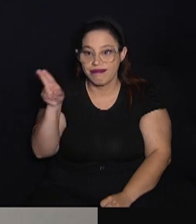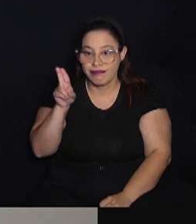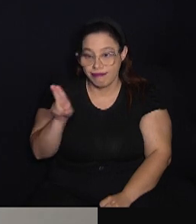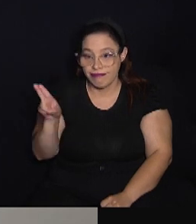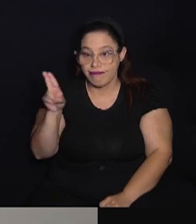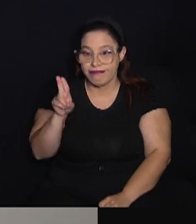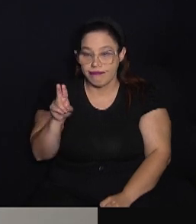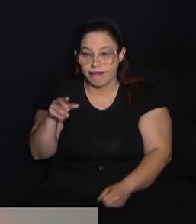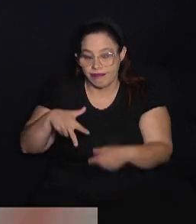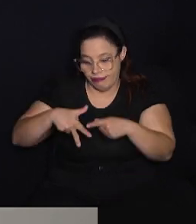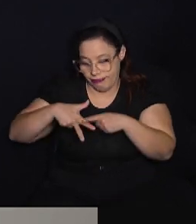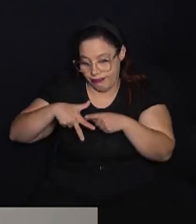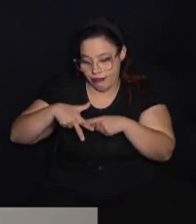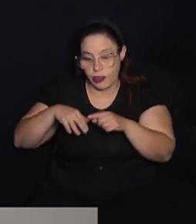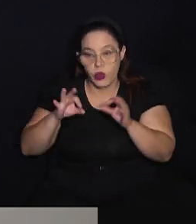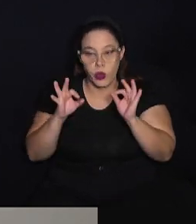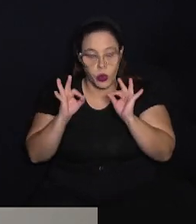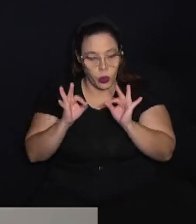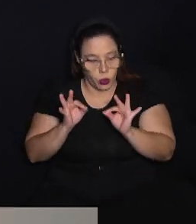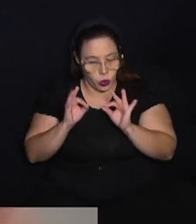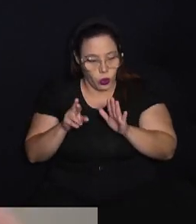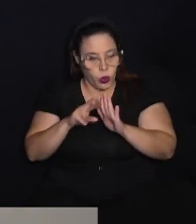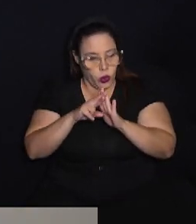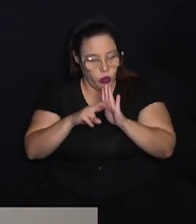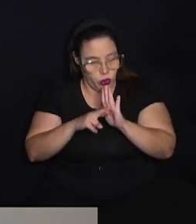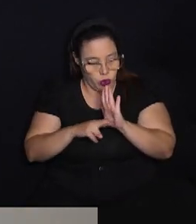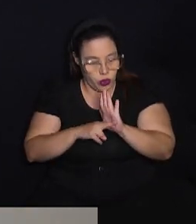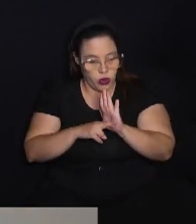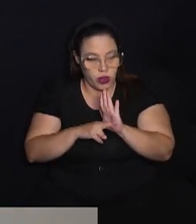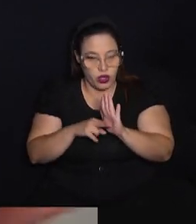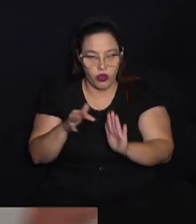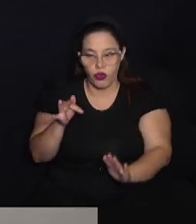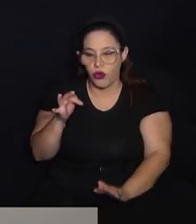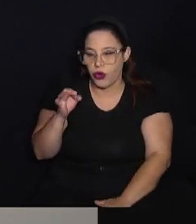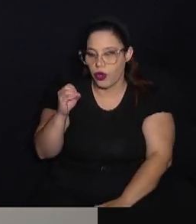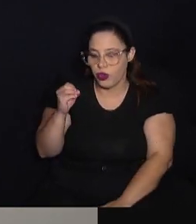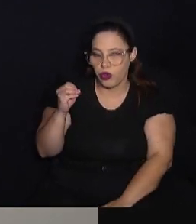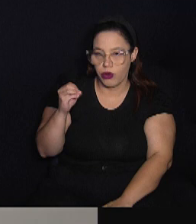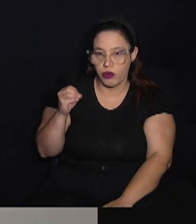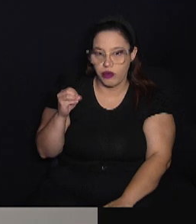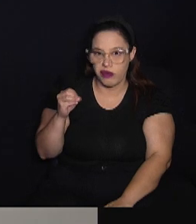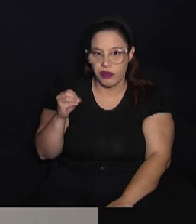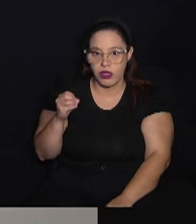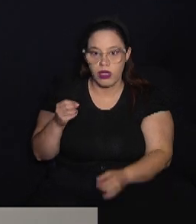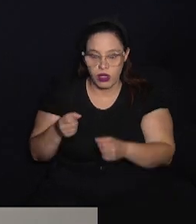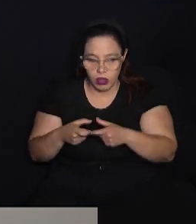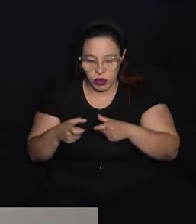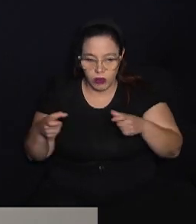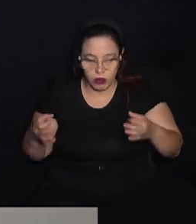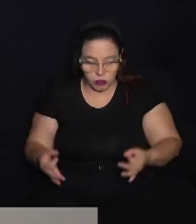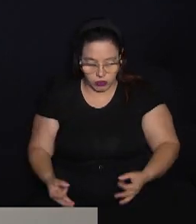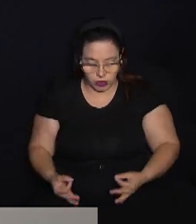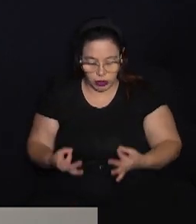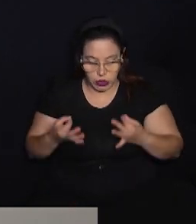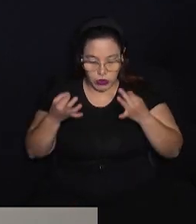é um paciente que tem que ser bem regrado em relação à fotoproteção para não aumentar o risco de câncer de